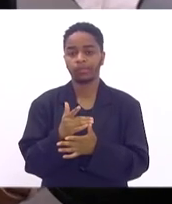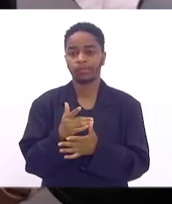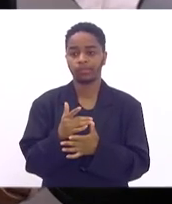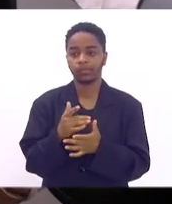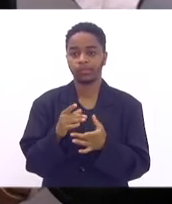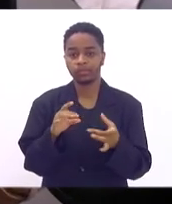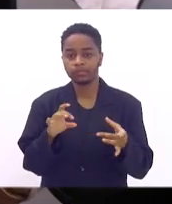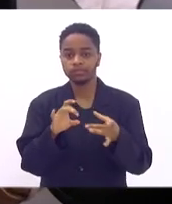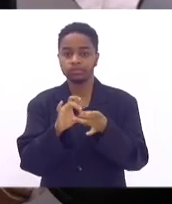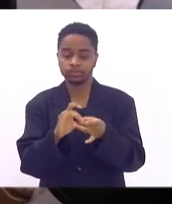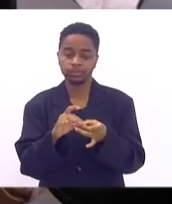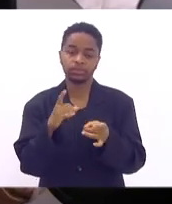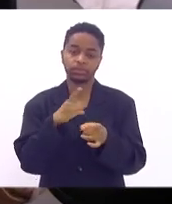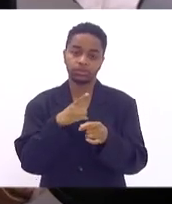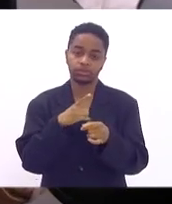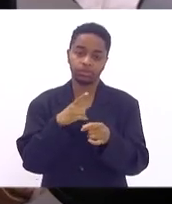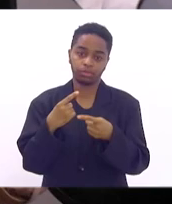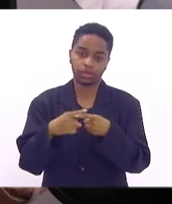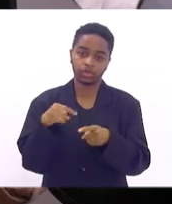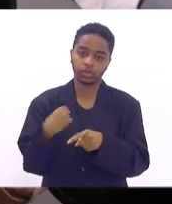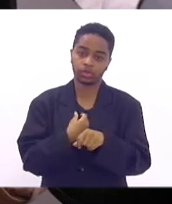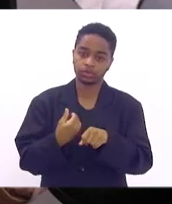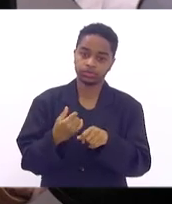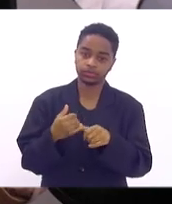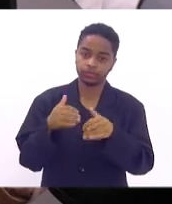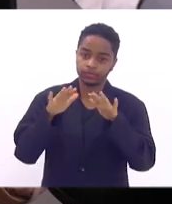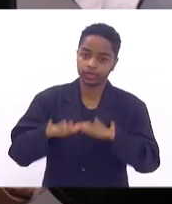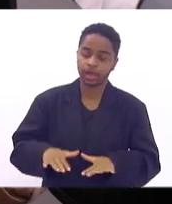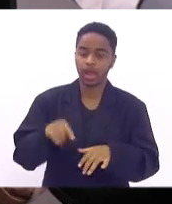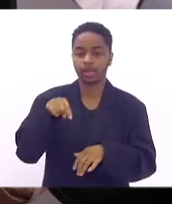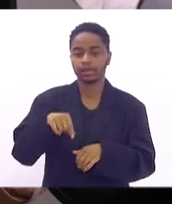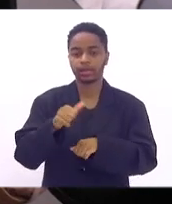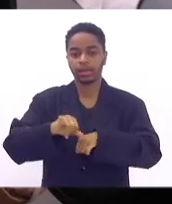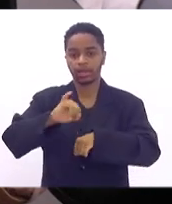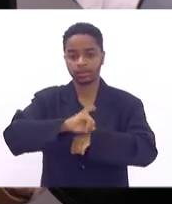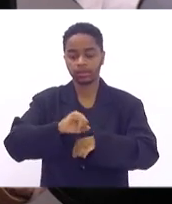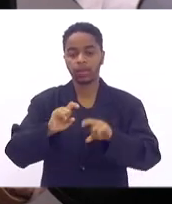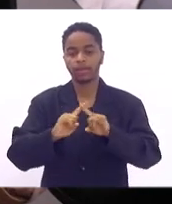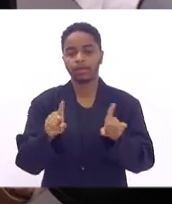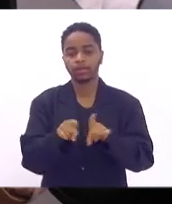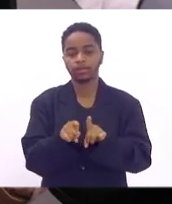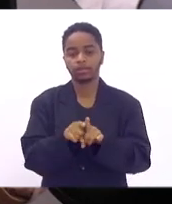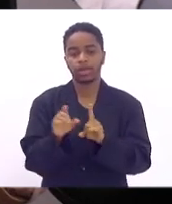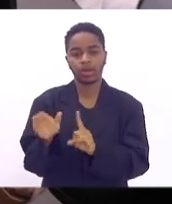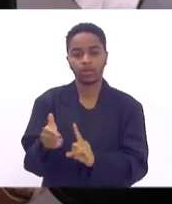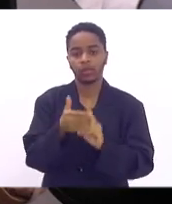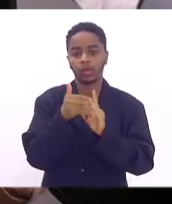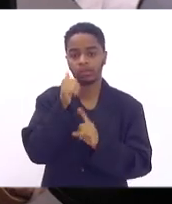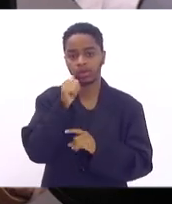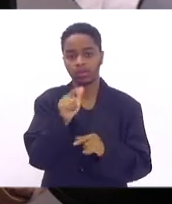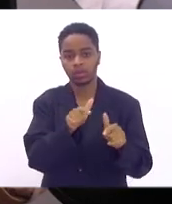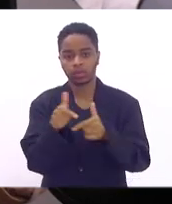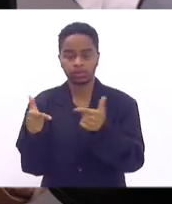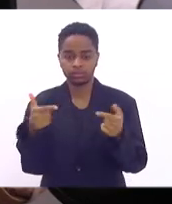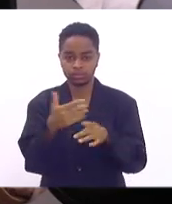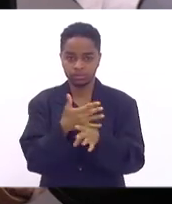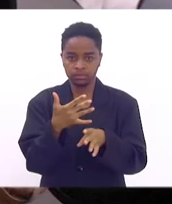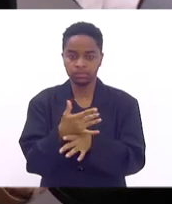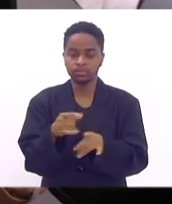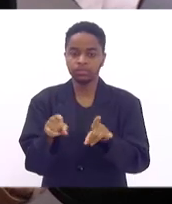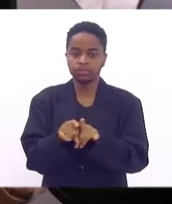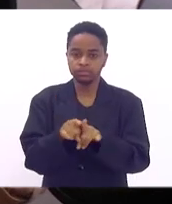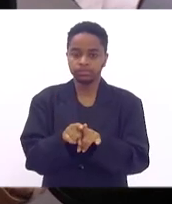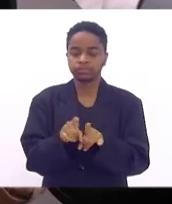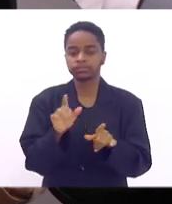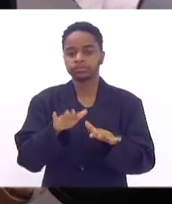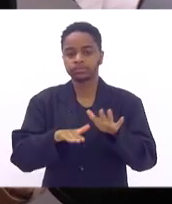na capital, mas sabemos, em razão de atendermos mulheres de outros municípios e, eventualmente,